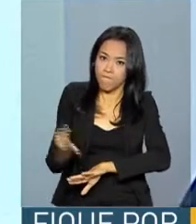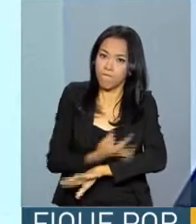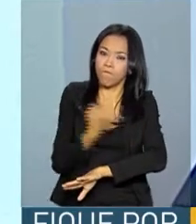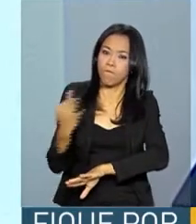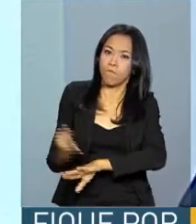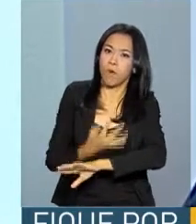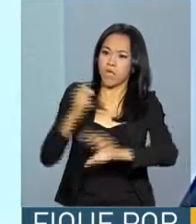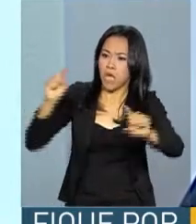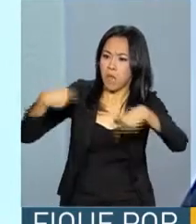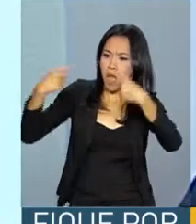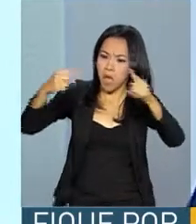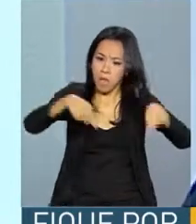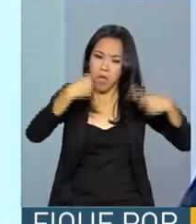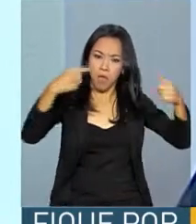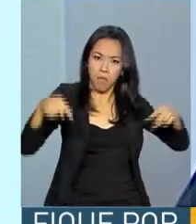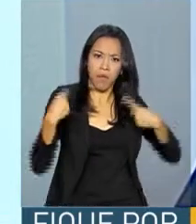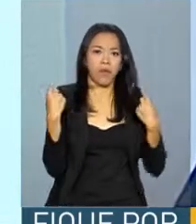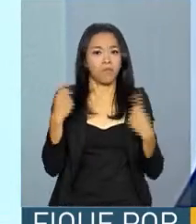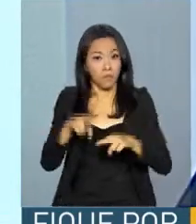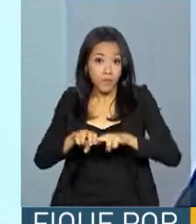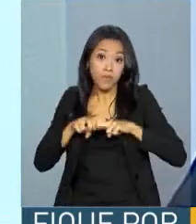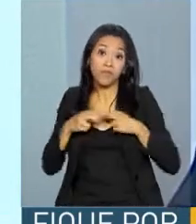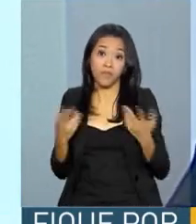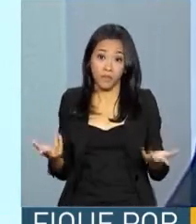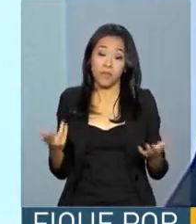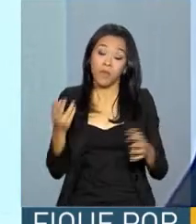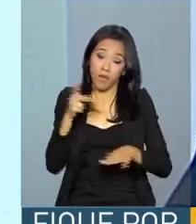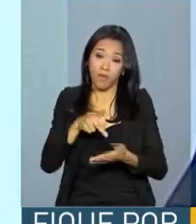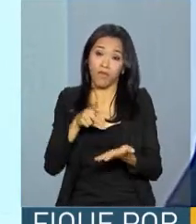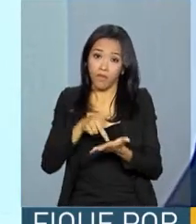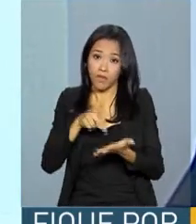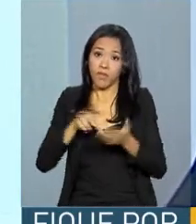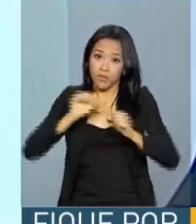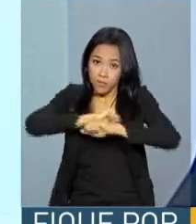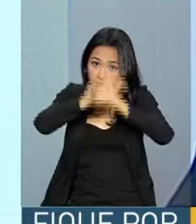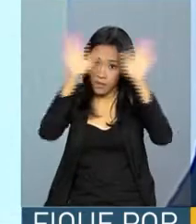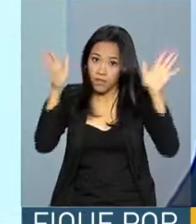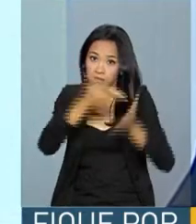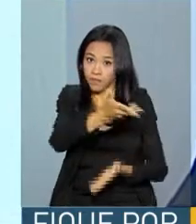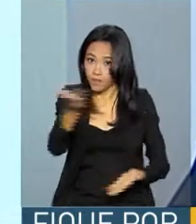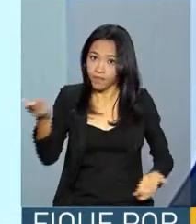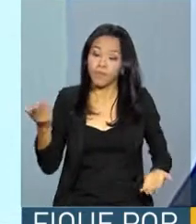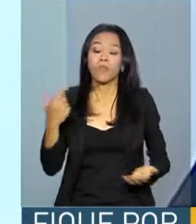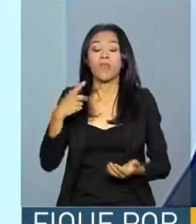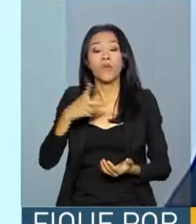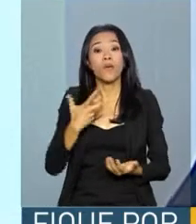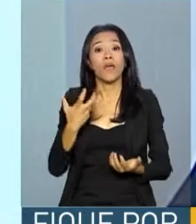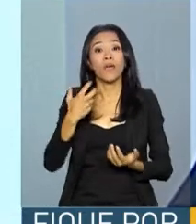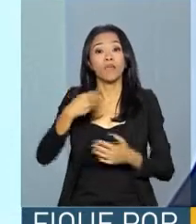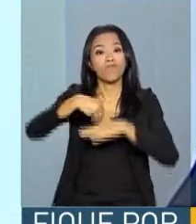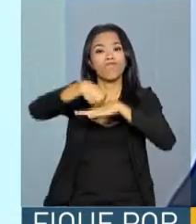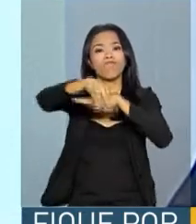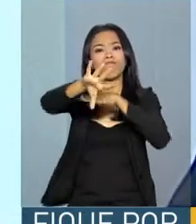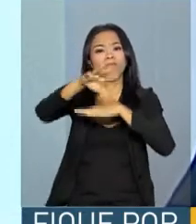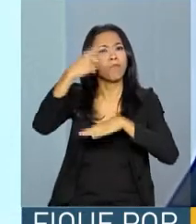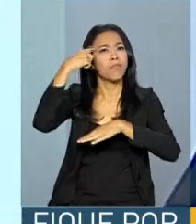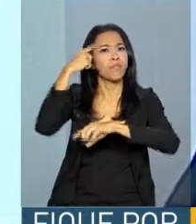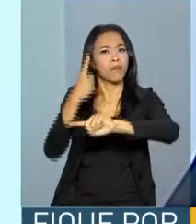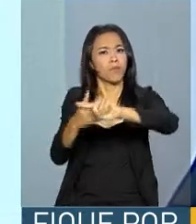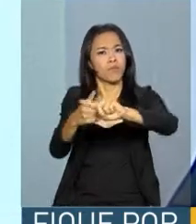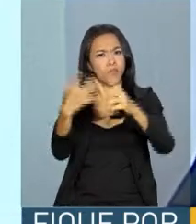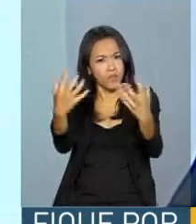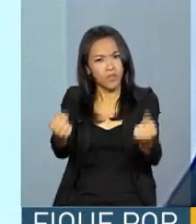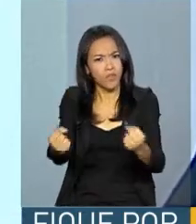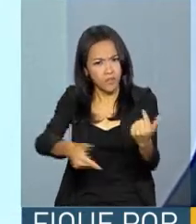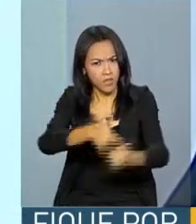que a verdade prevalecerá como está prevalecendo. Mas eu quero transmitir uma ideia de muito otimismo. Vamos tentar trabalhar